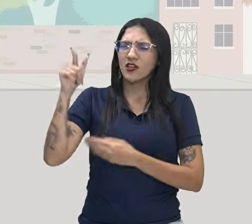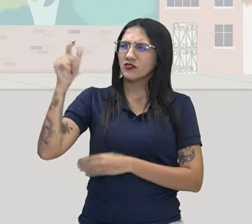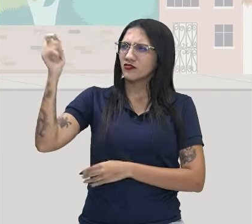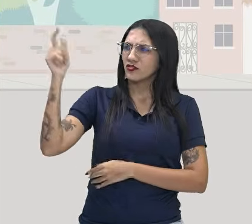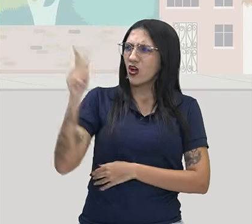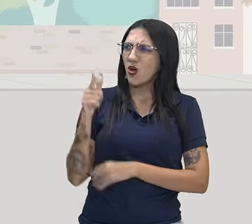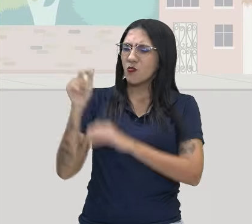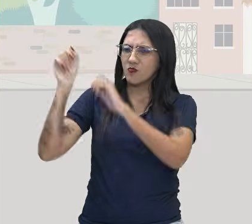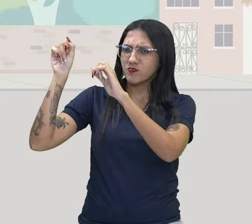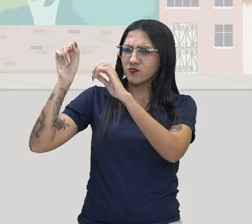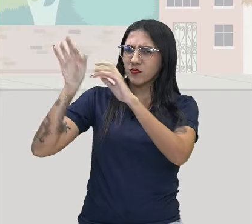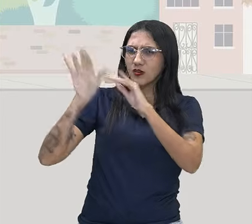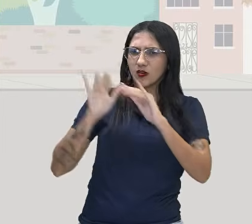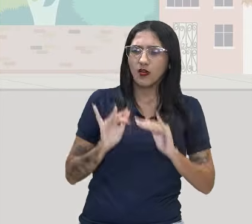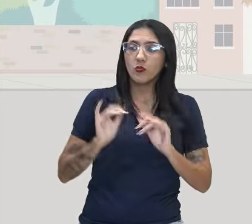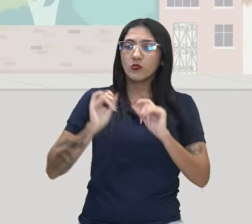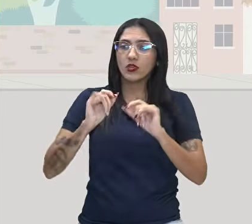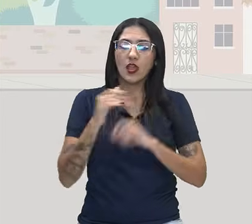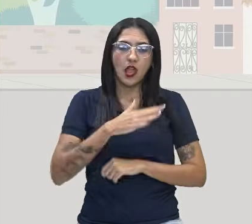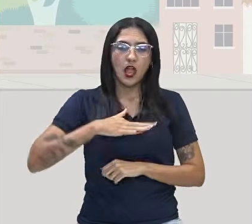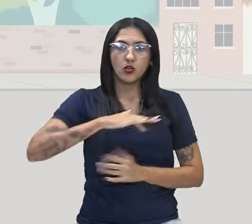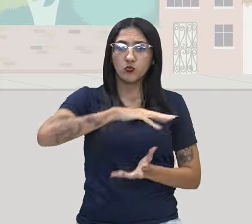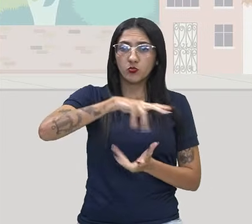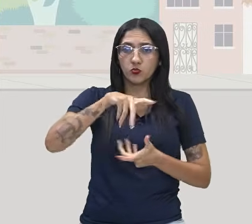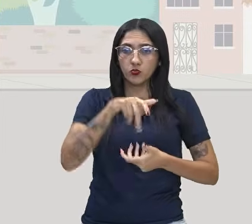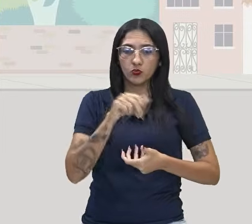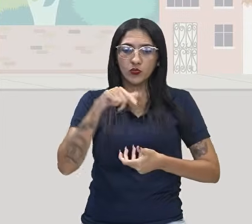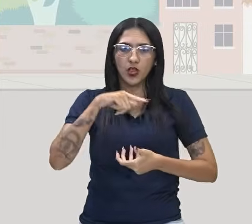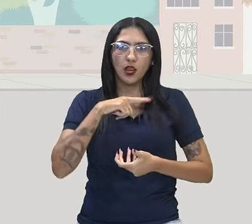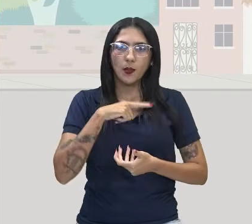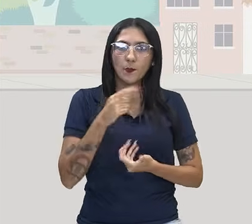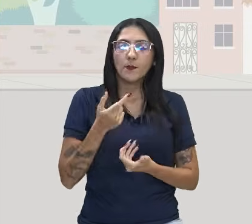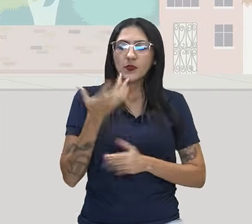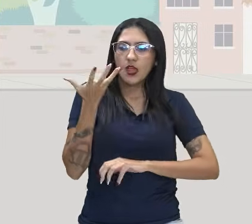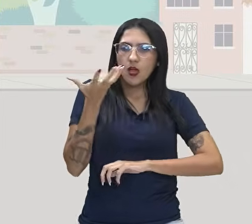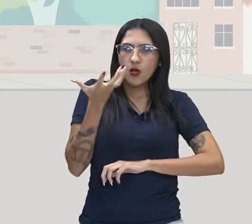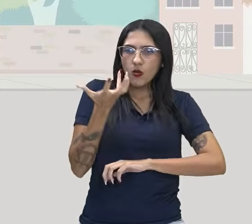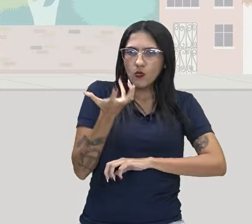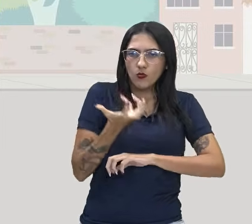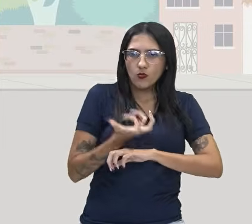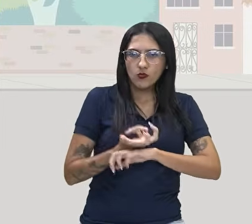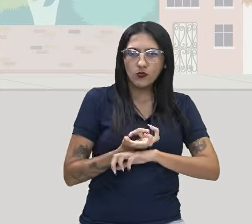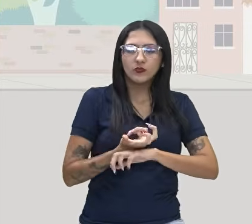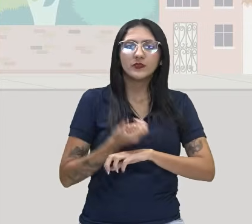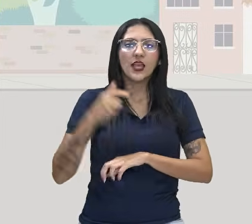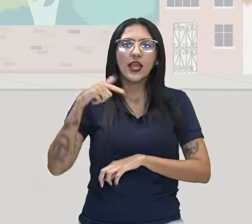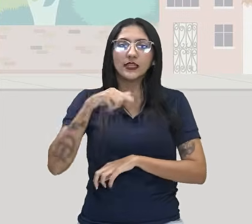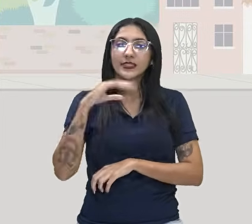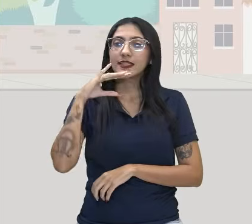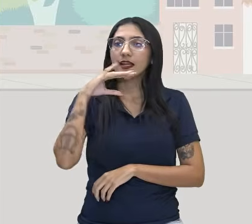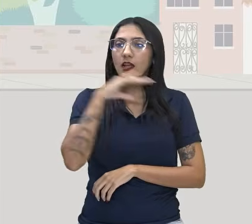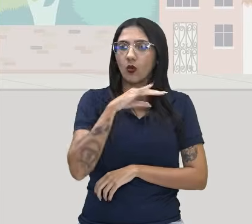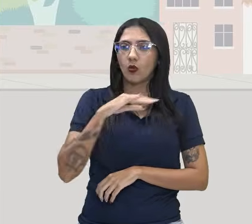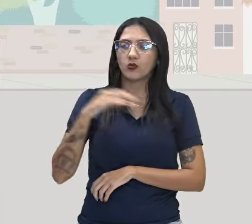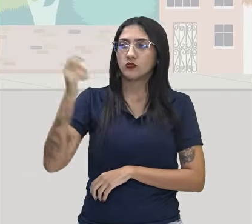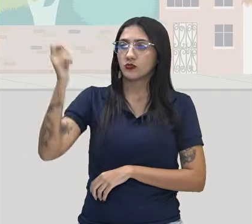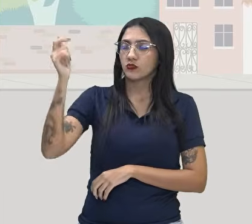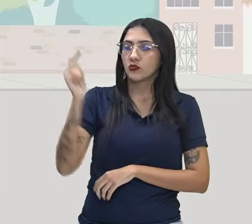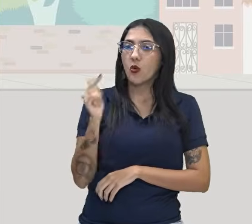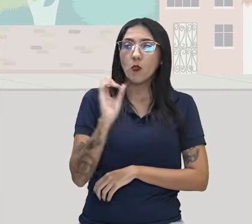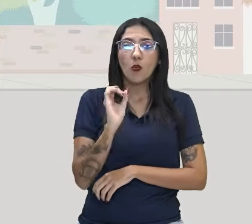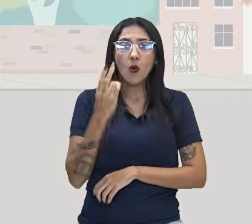que ocorre? A superfície terrestre, ela pode captar, né, aquela incidência solar ou ela